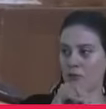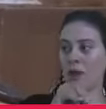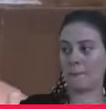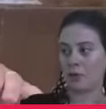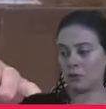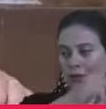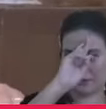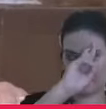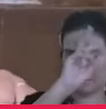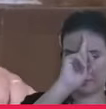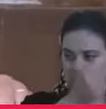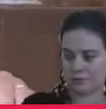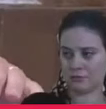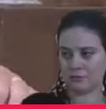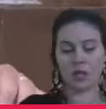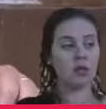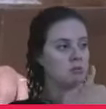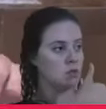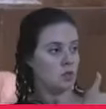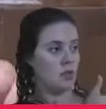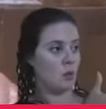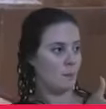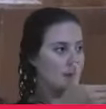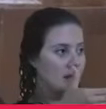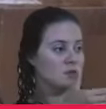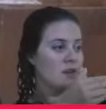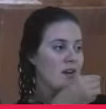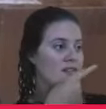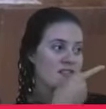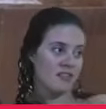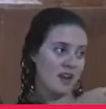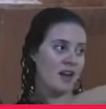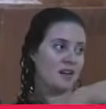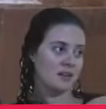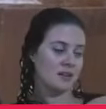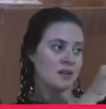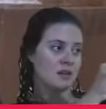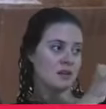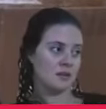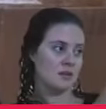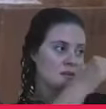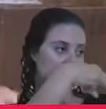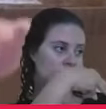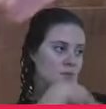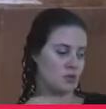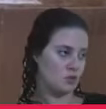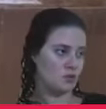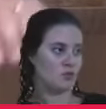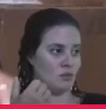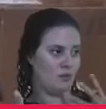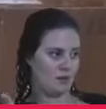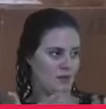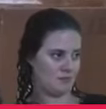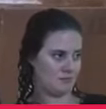sim senhor eu Solicito que o senhor leve aos ministros as minhas considerações aí ele falou vou levar e se